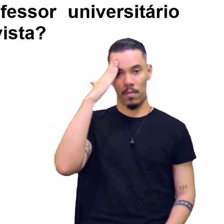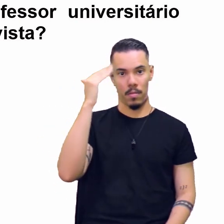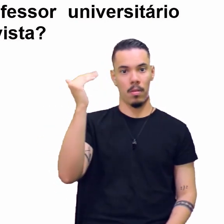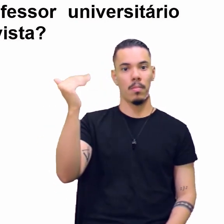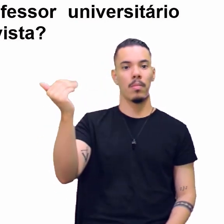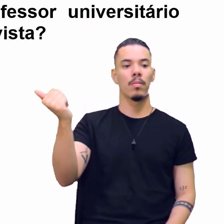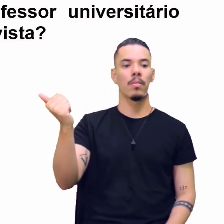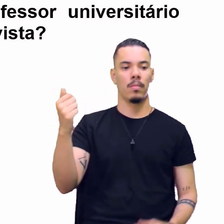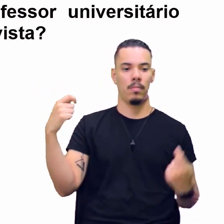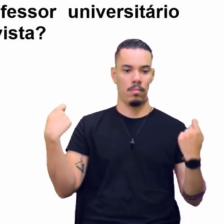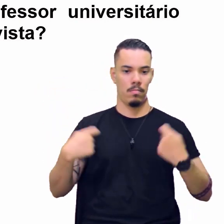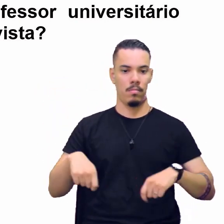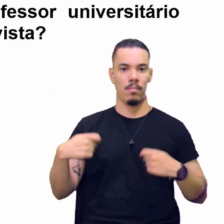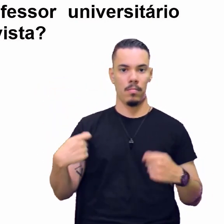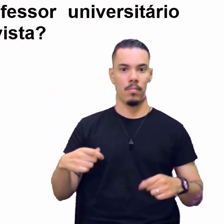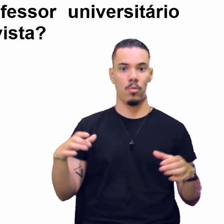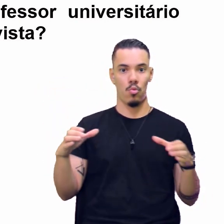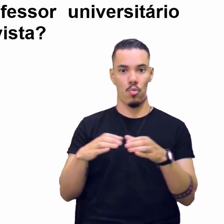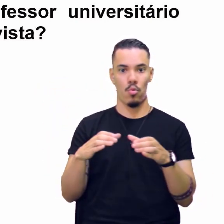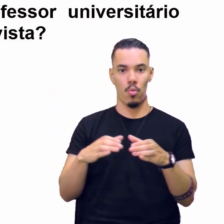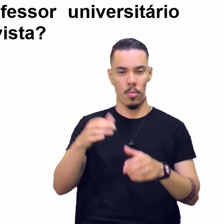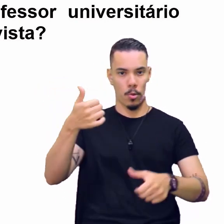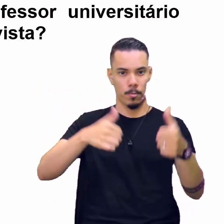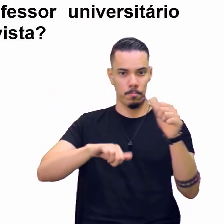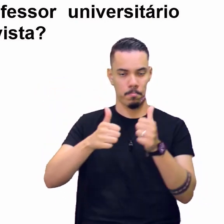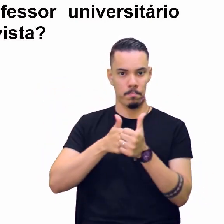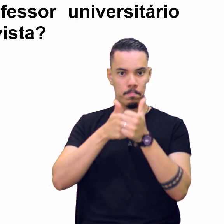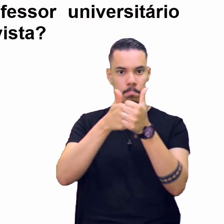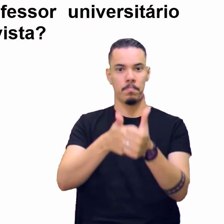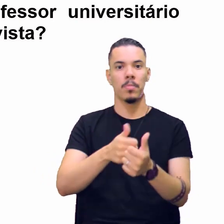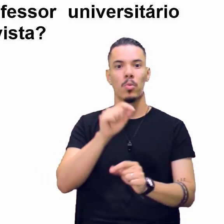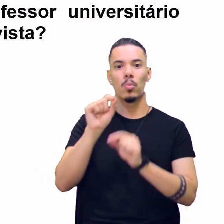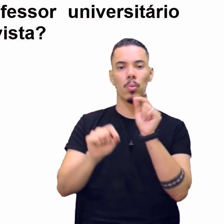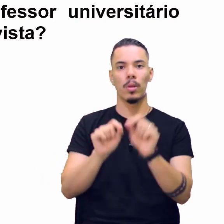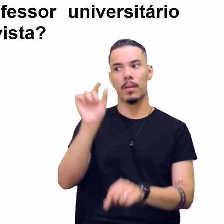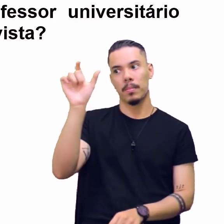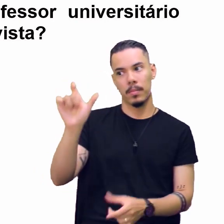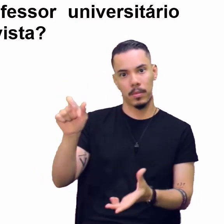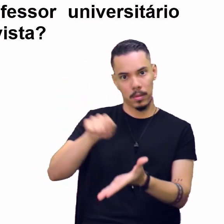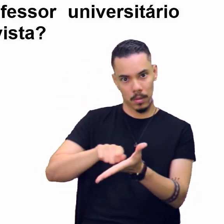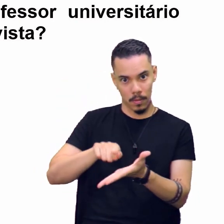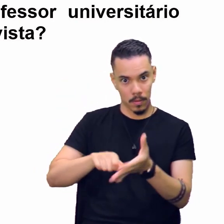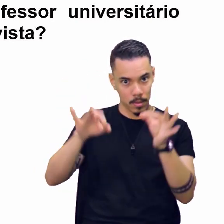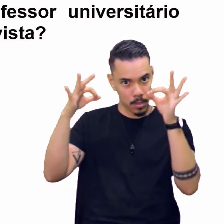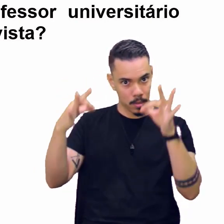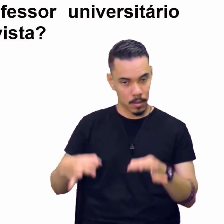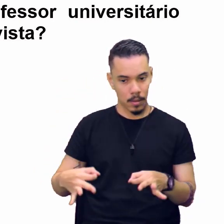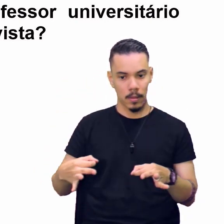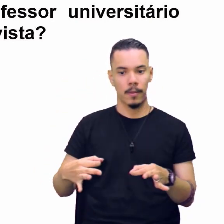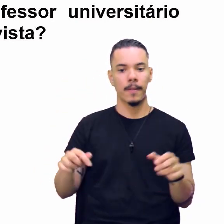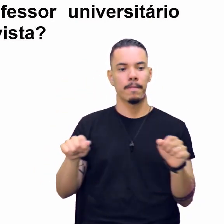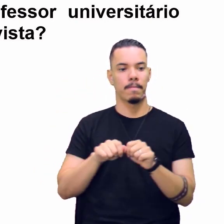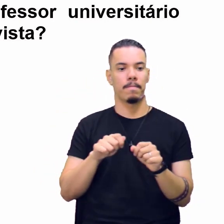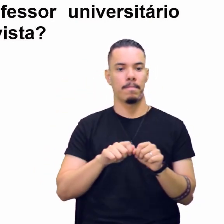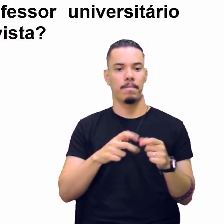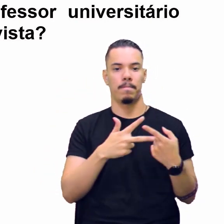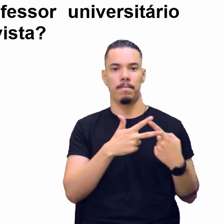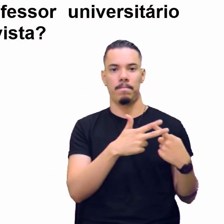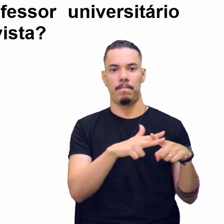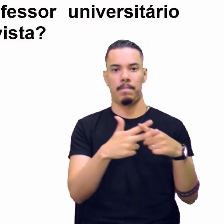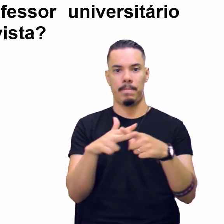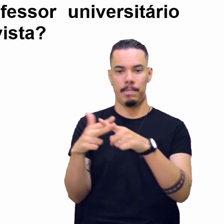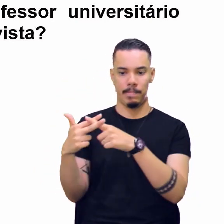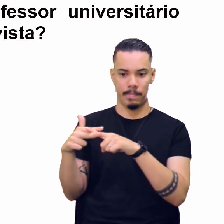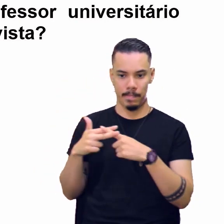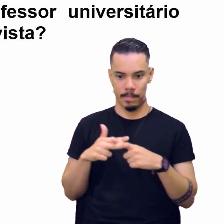ter um assessor para verificar o que a pessoa escreveu está correto e vai fazendo a correção,